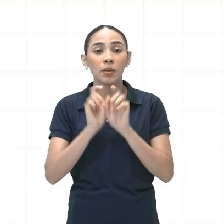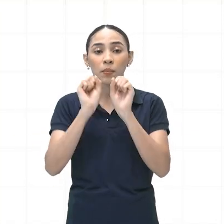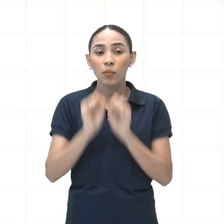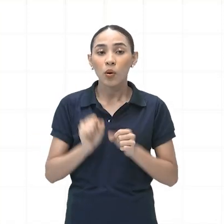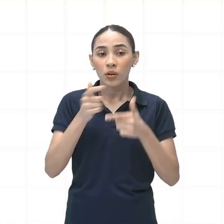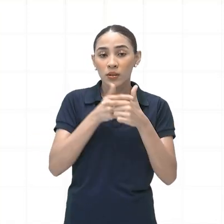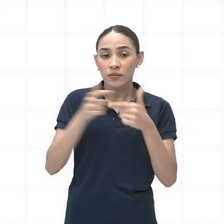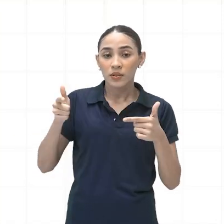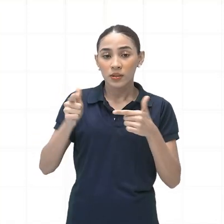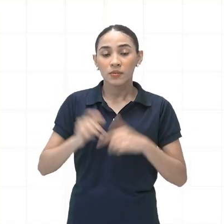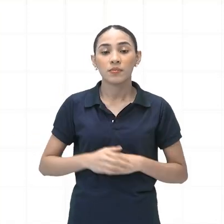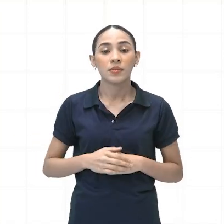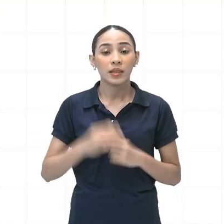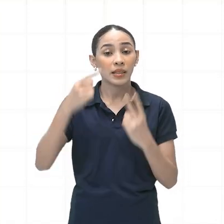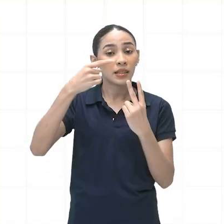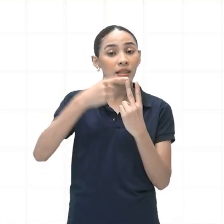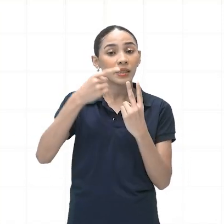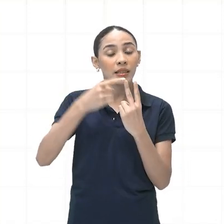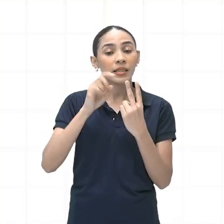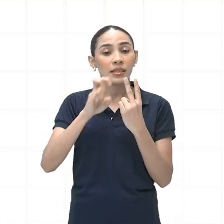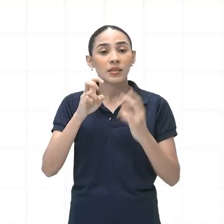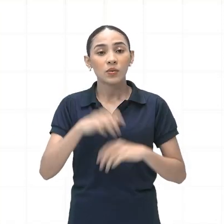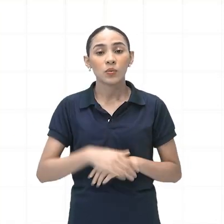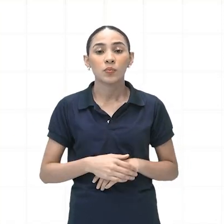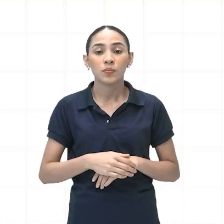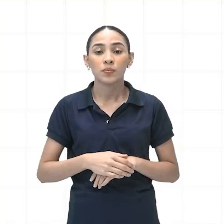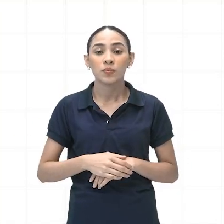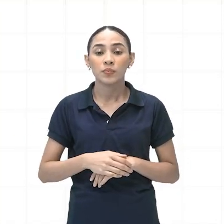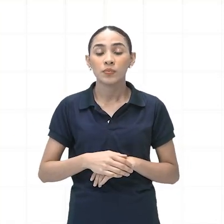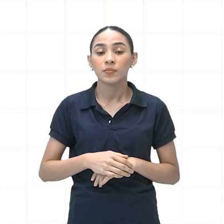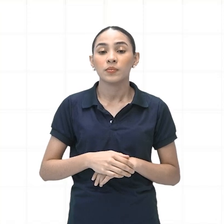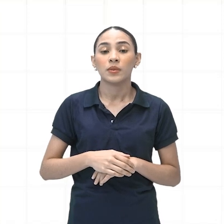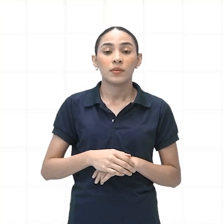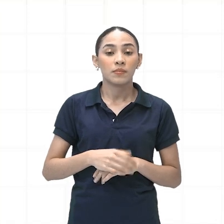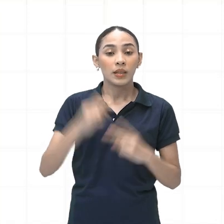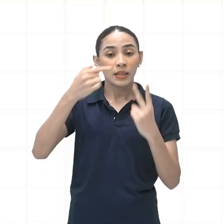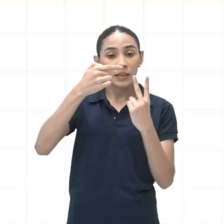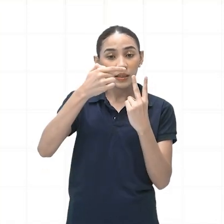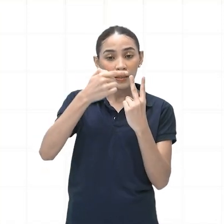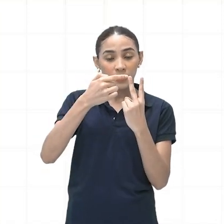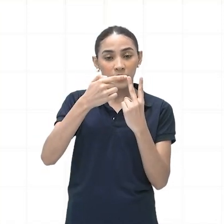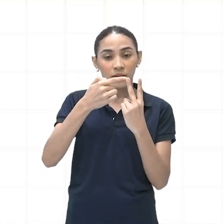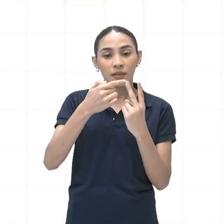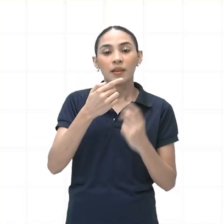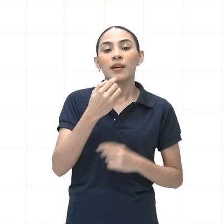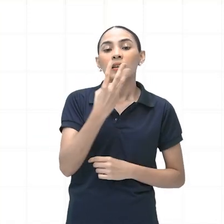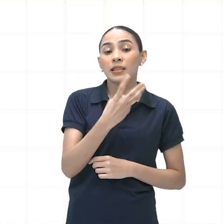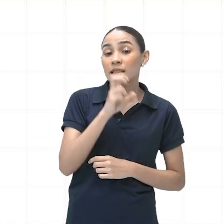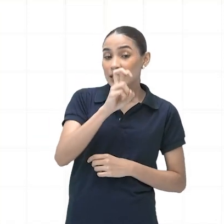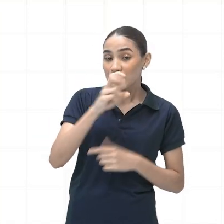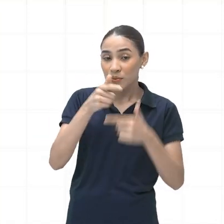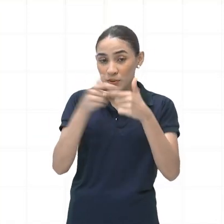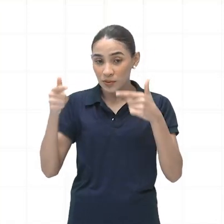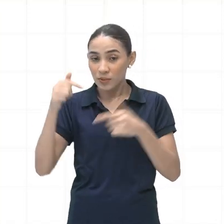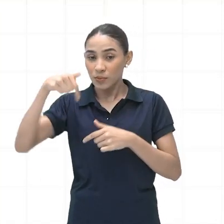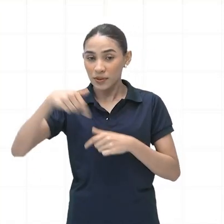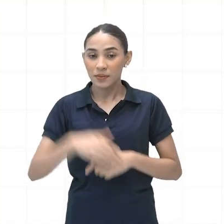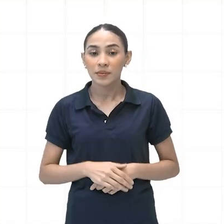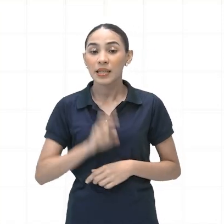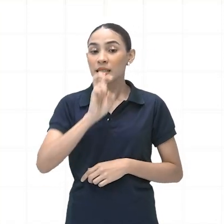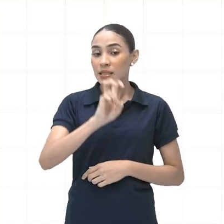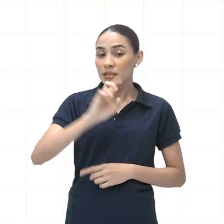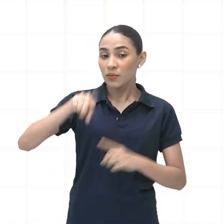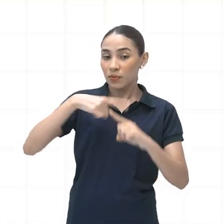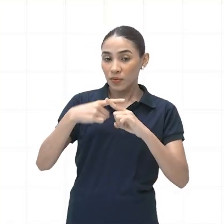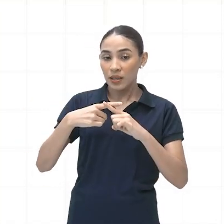dividir esse 35 por 7, ó. 35 dividido por 7 é 5 vezes a